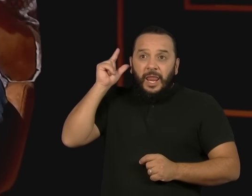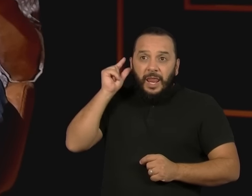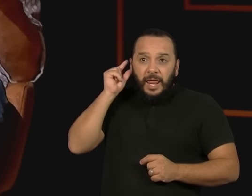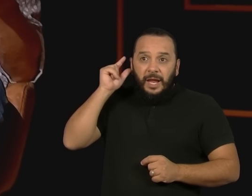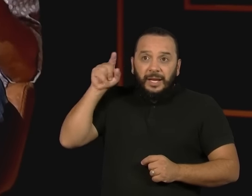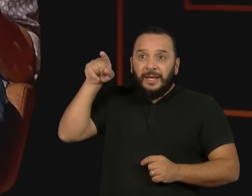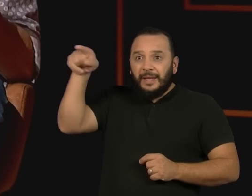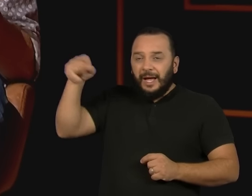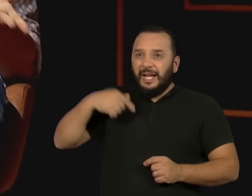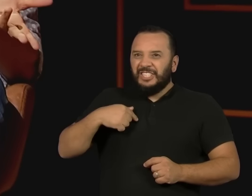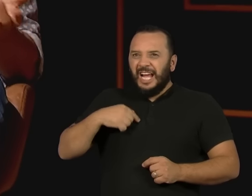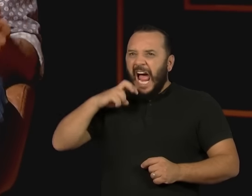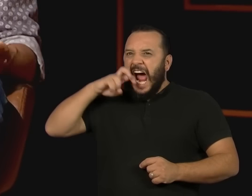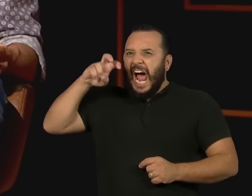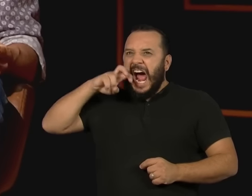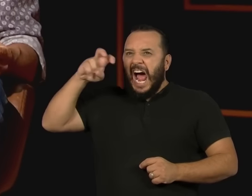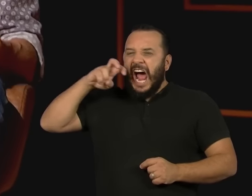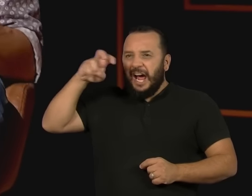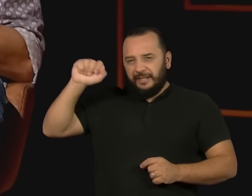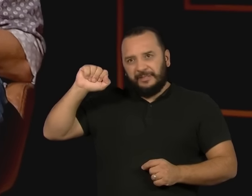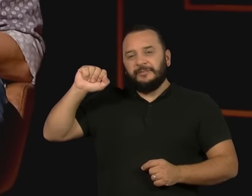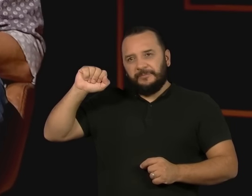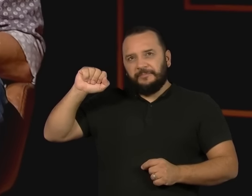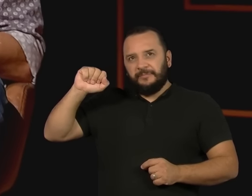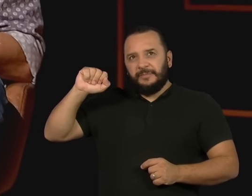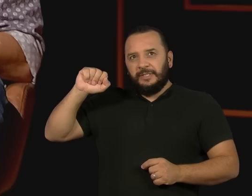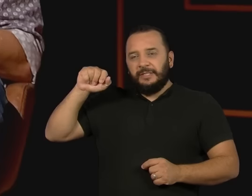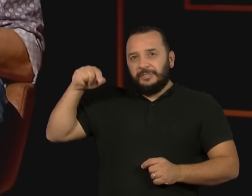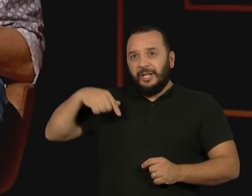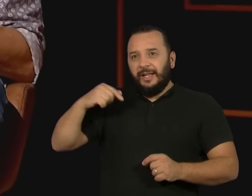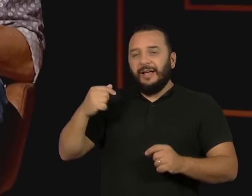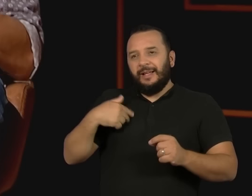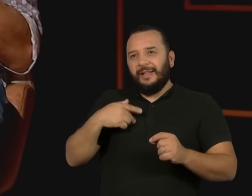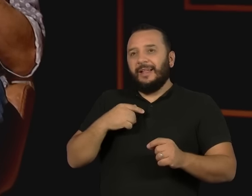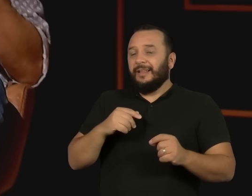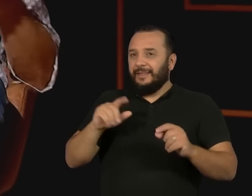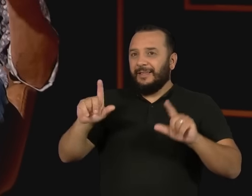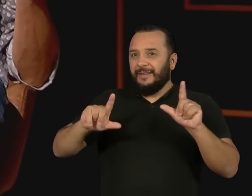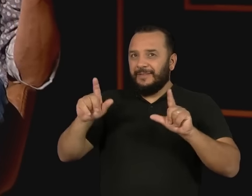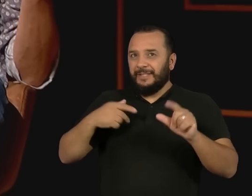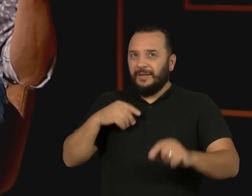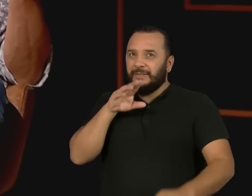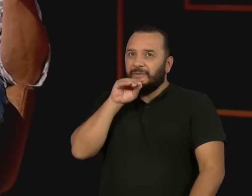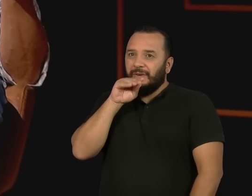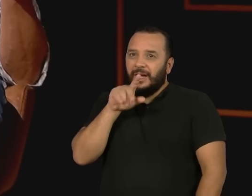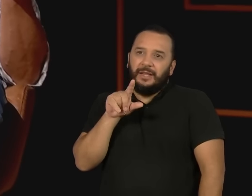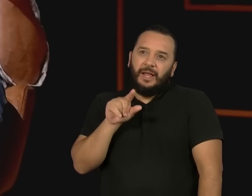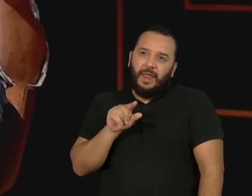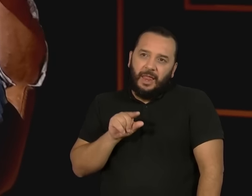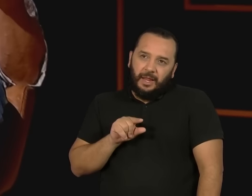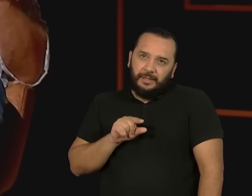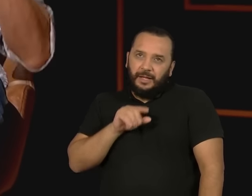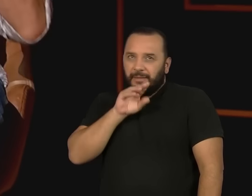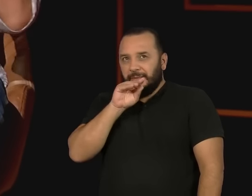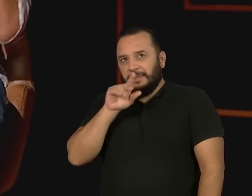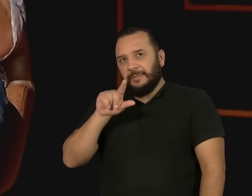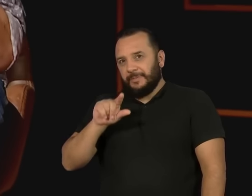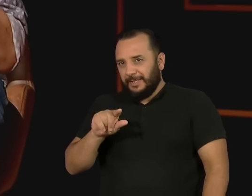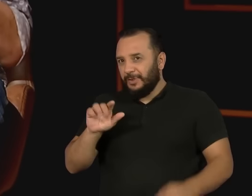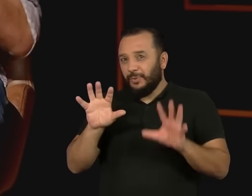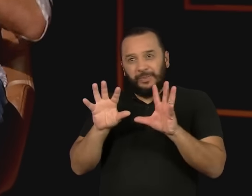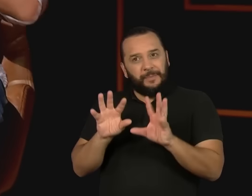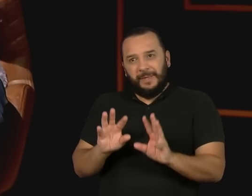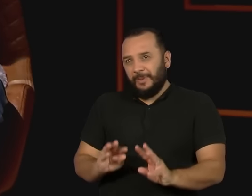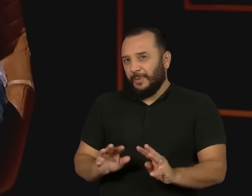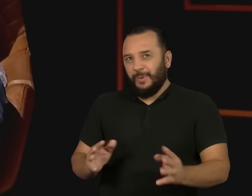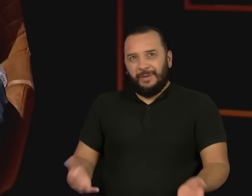né? E na televisão, aqui, né, você tem então você fala com a pessoa, te amo muito. Tudo é